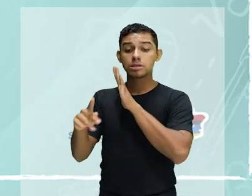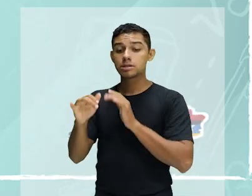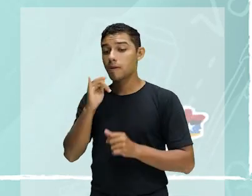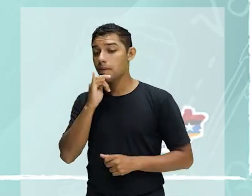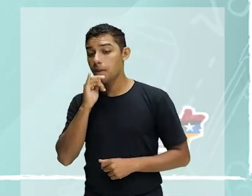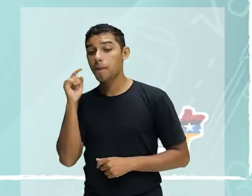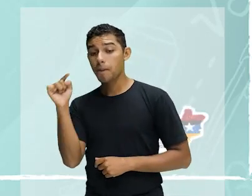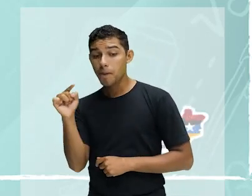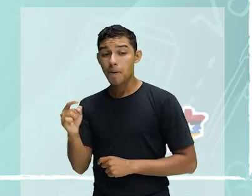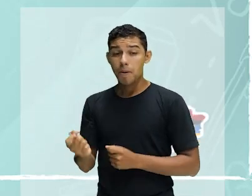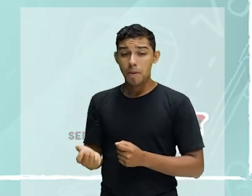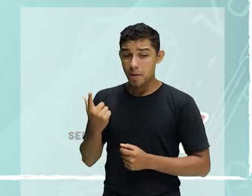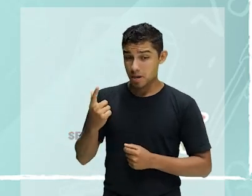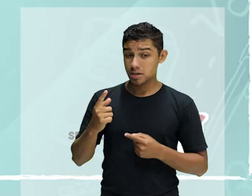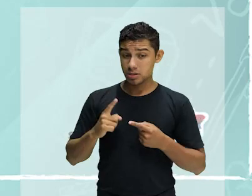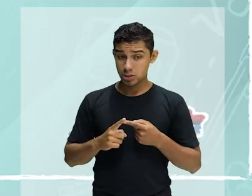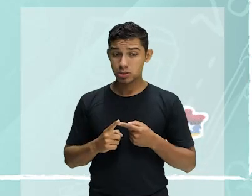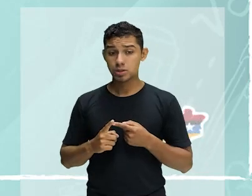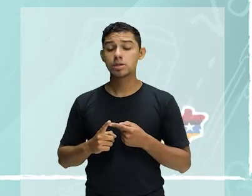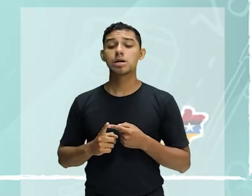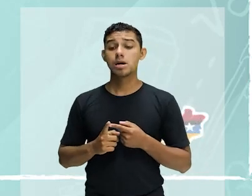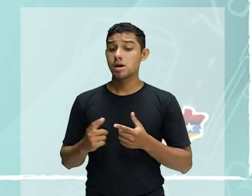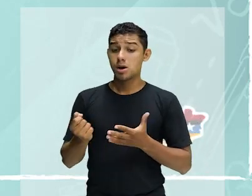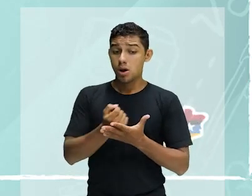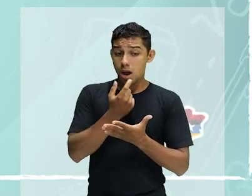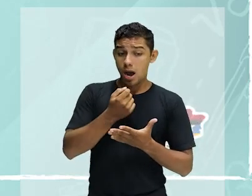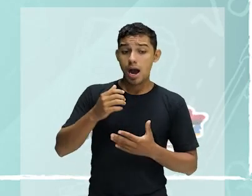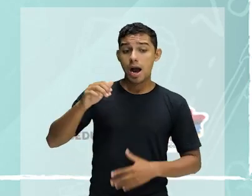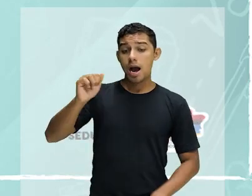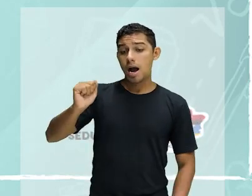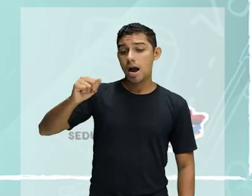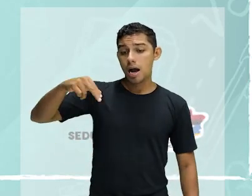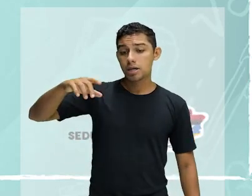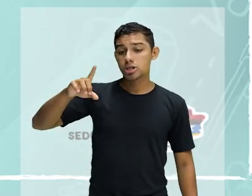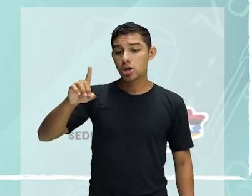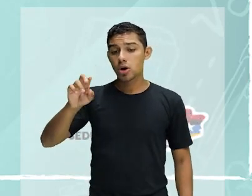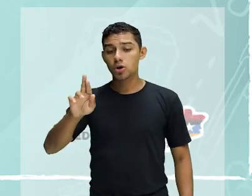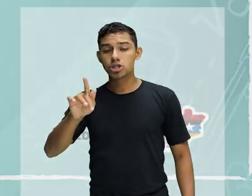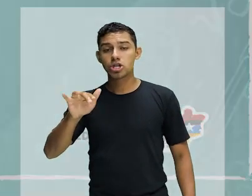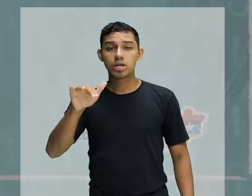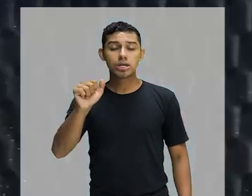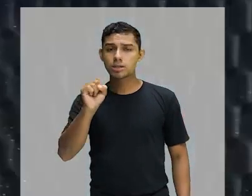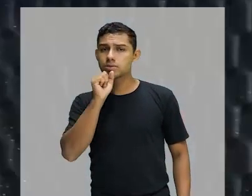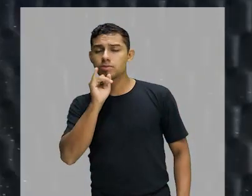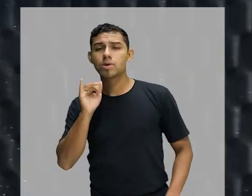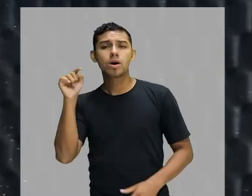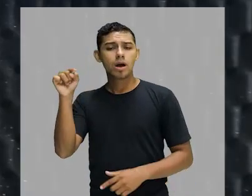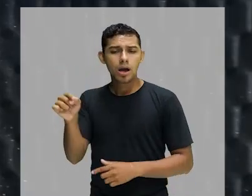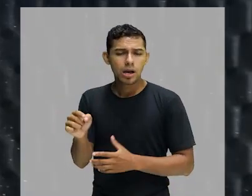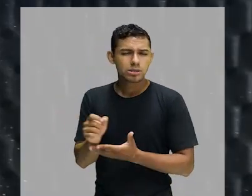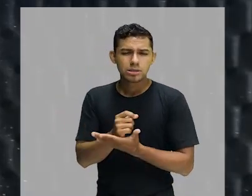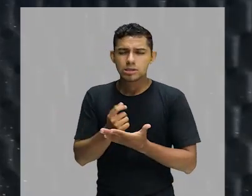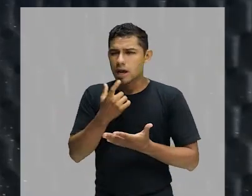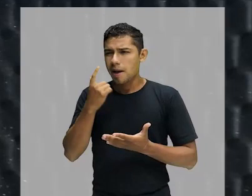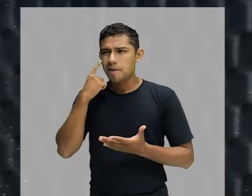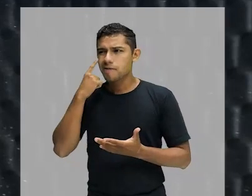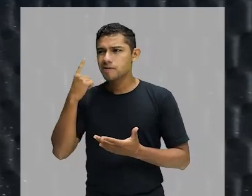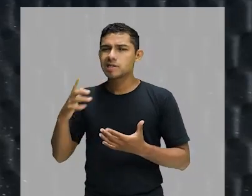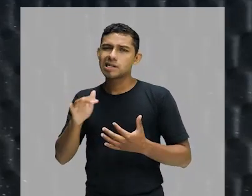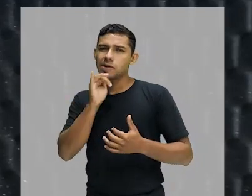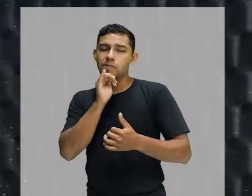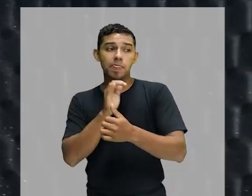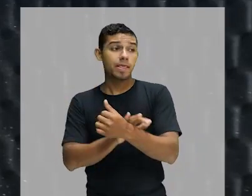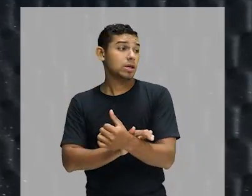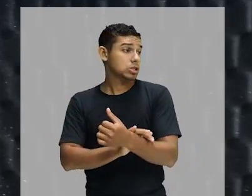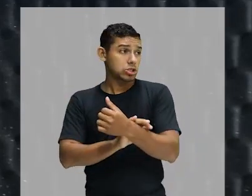vocês aprenderam que ações andrógenas e ações anabolizantes, né? Ações andrógenas são aquelas ações